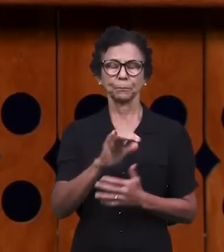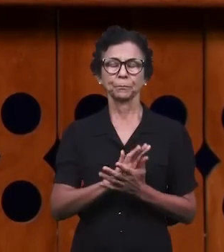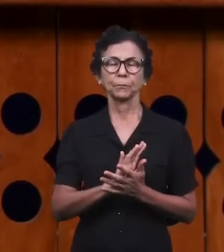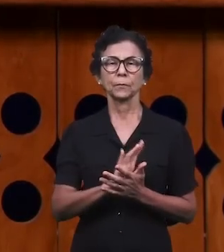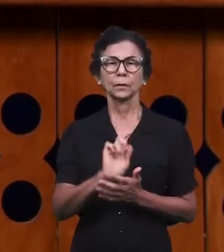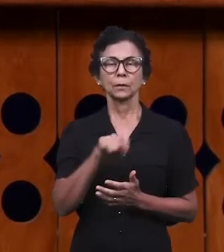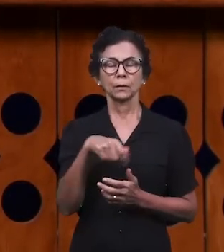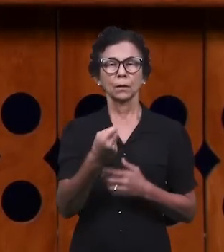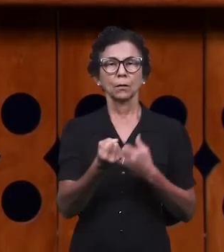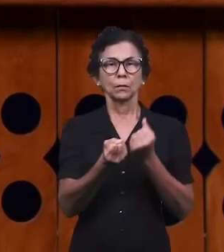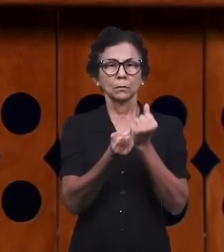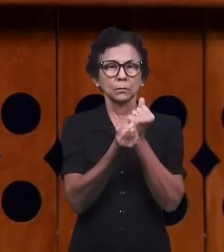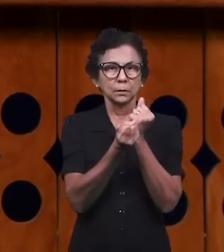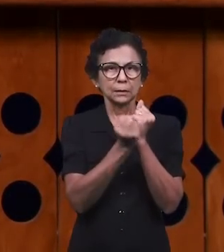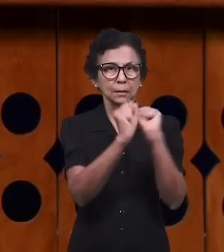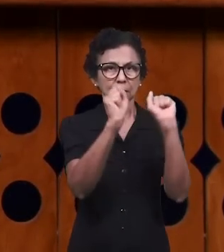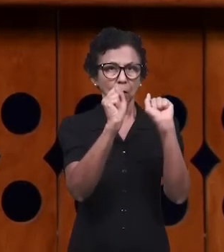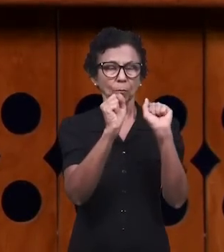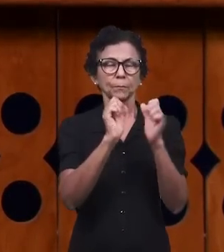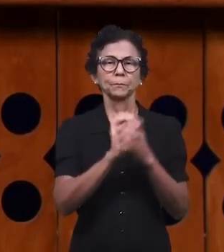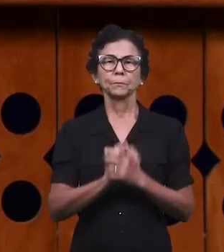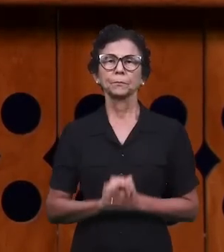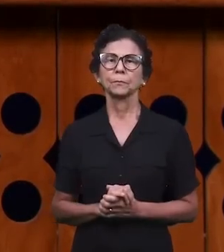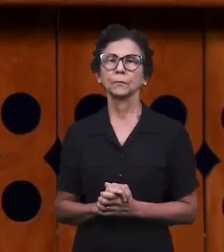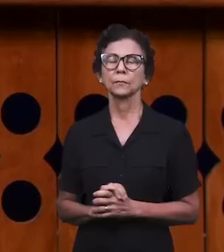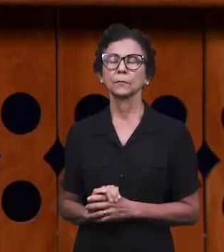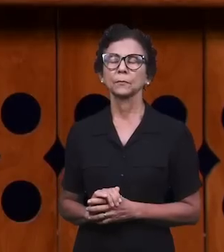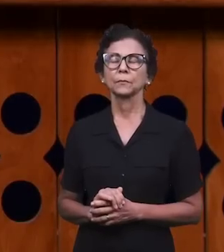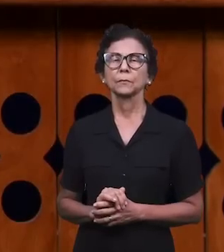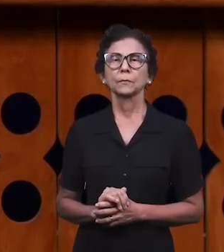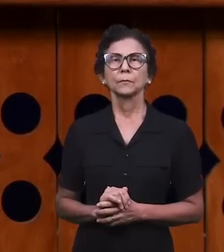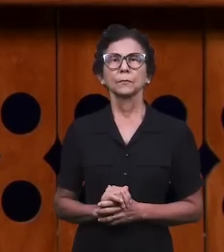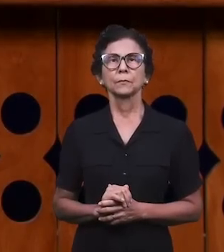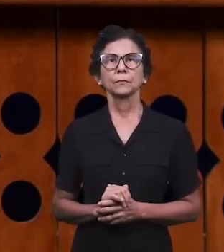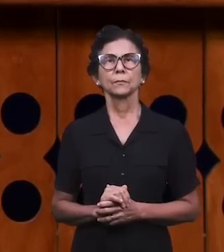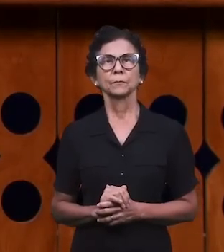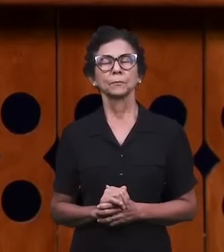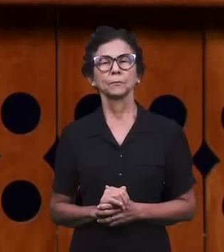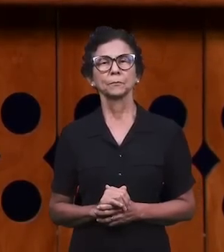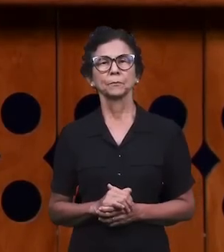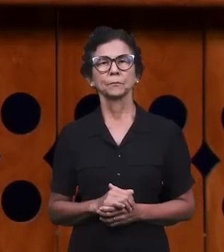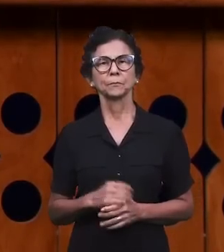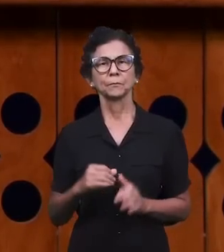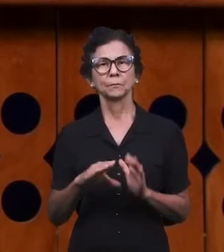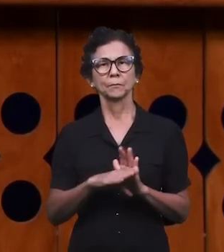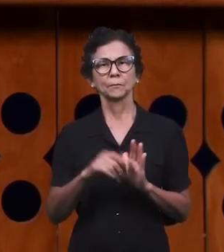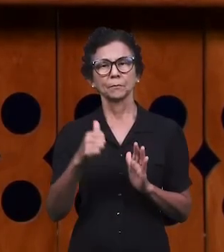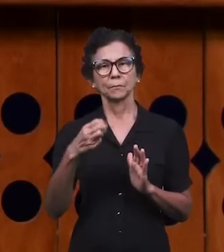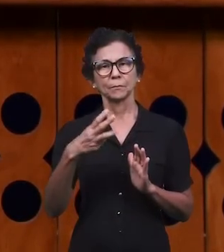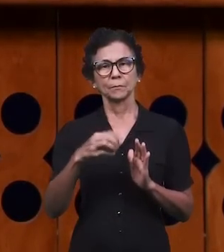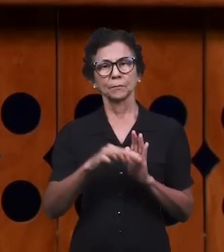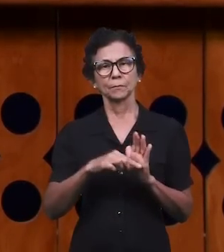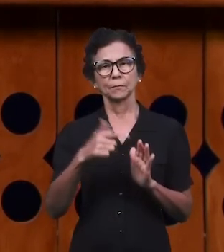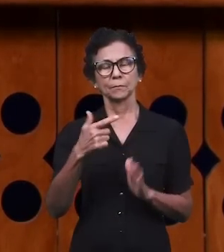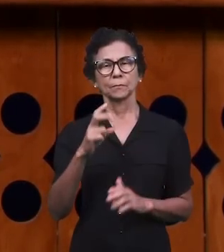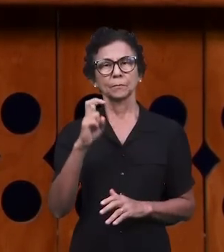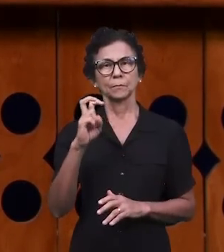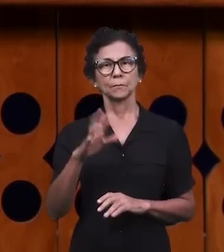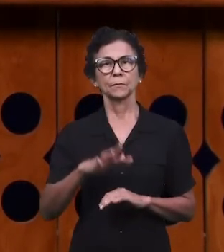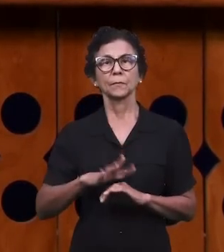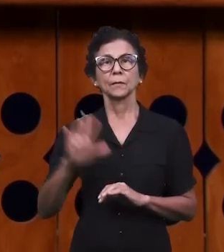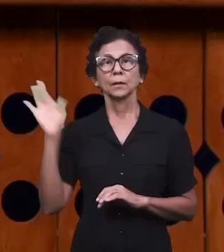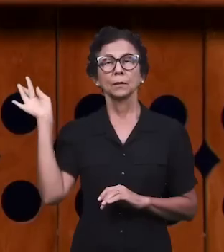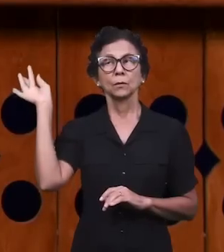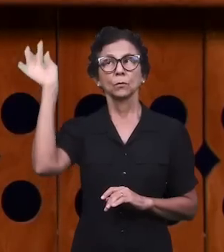então, ele começa, final do capítulo 13 diz assim, versículo 25, e o Espírito do Senhor